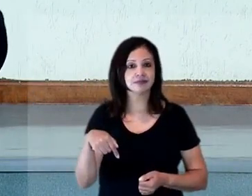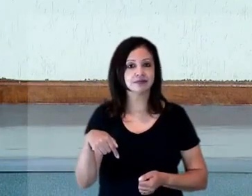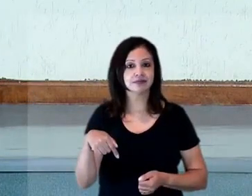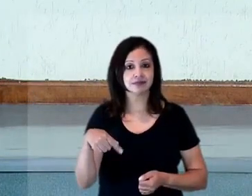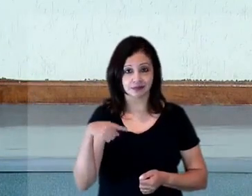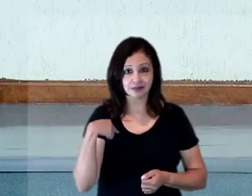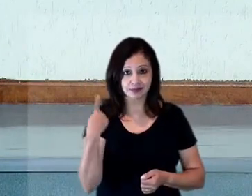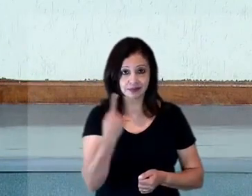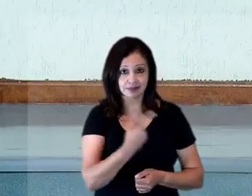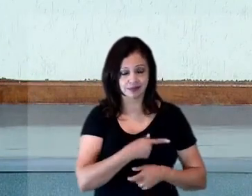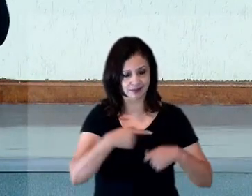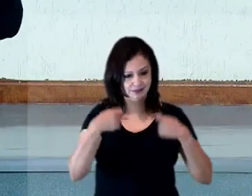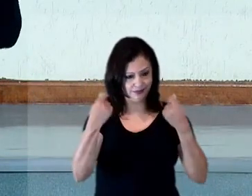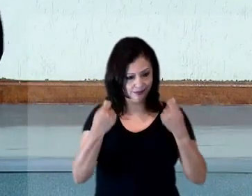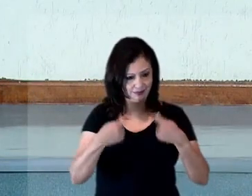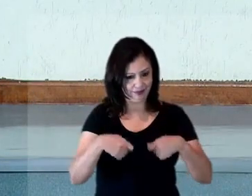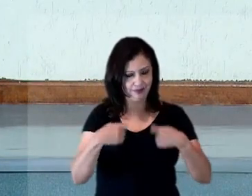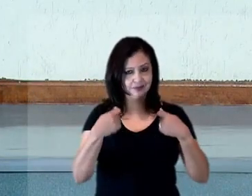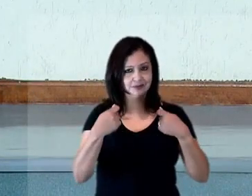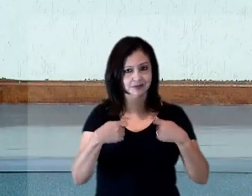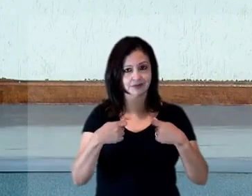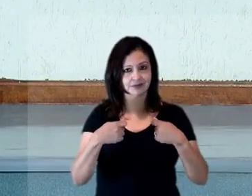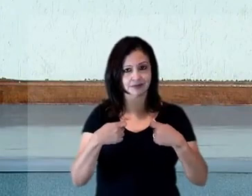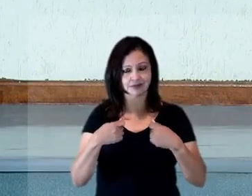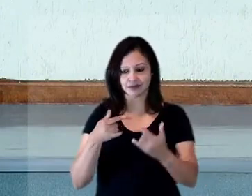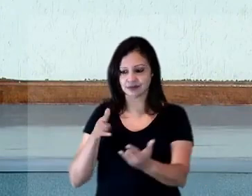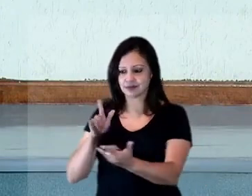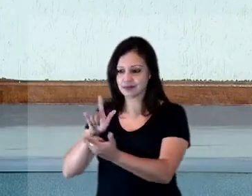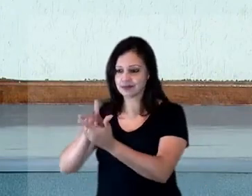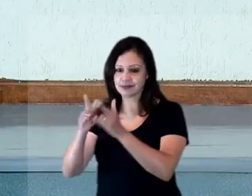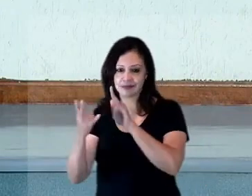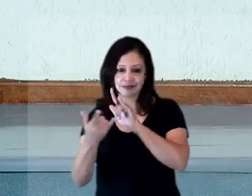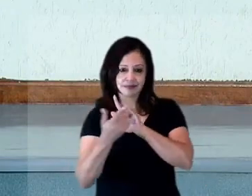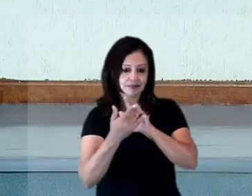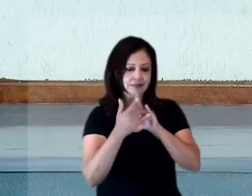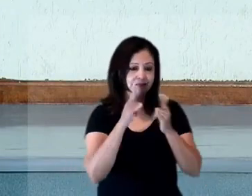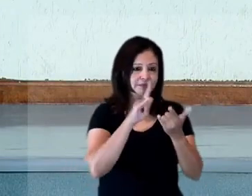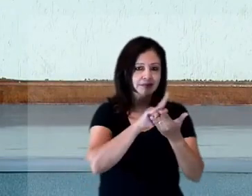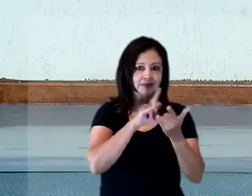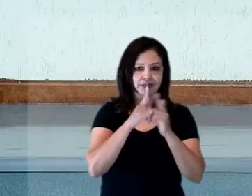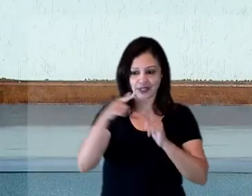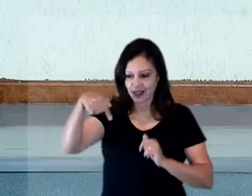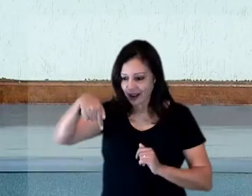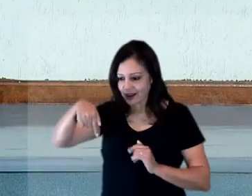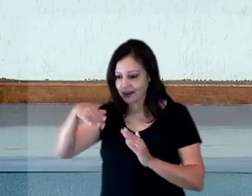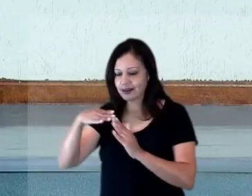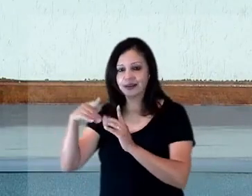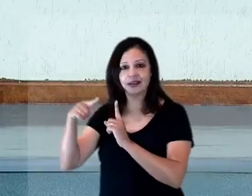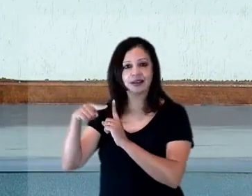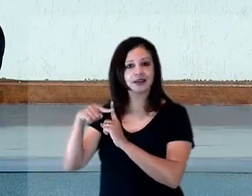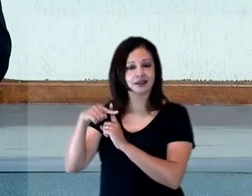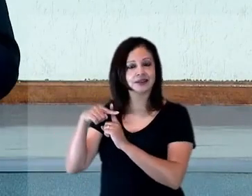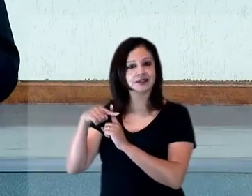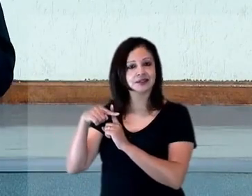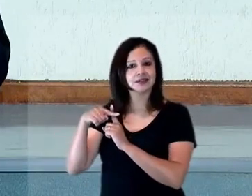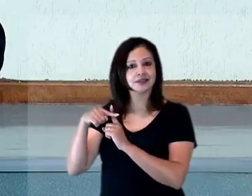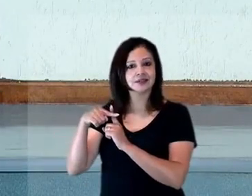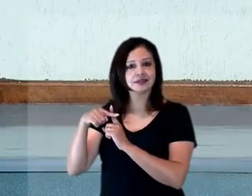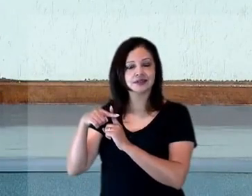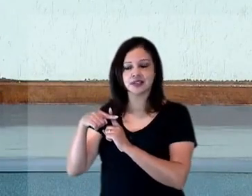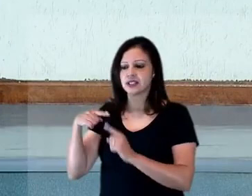amar uns aos outros na igreja. Porque se nós temos essa prática, isso é algo